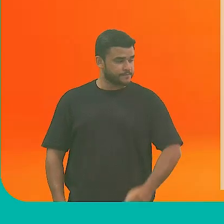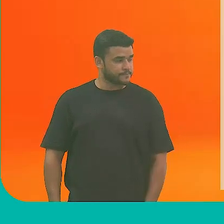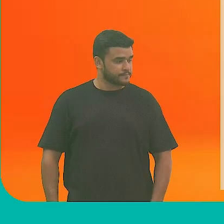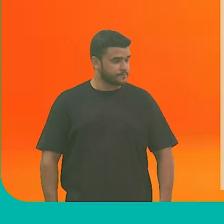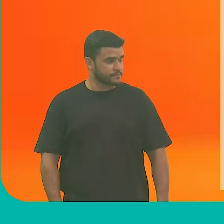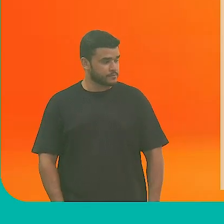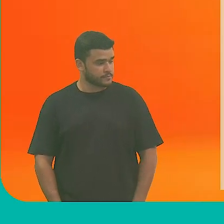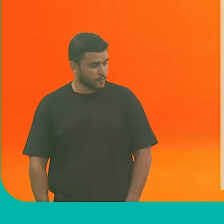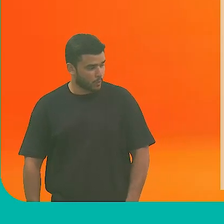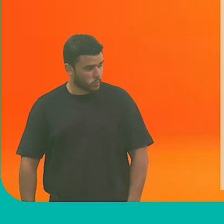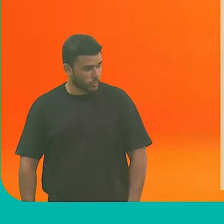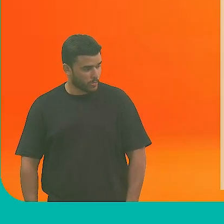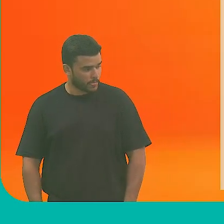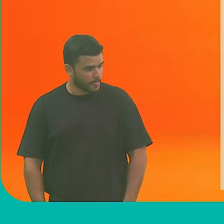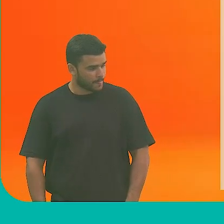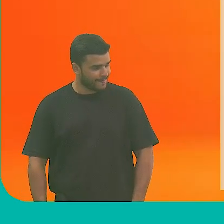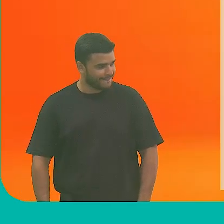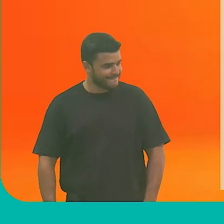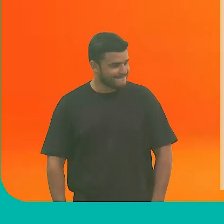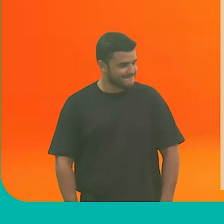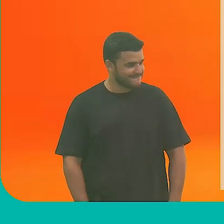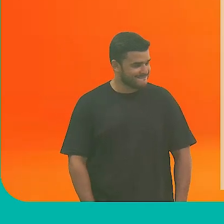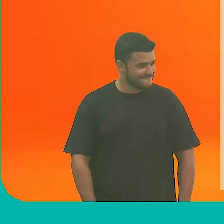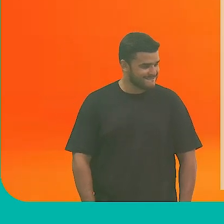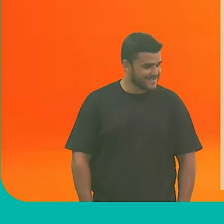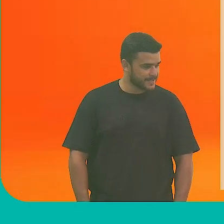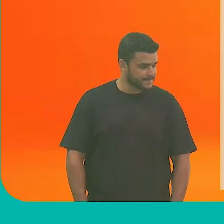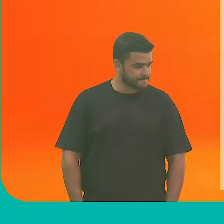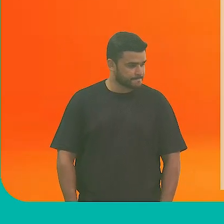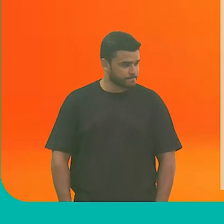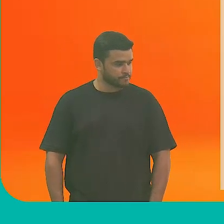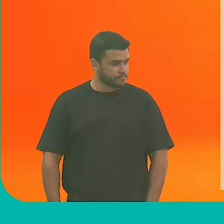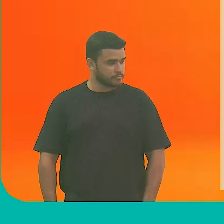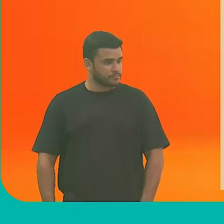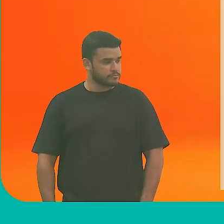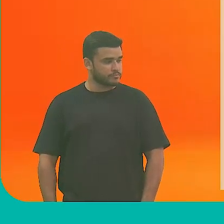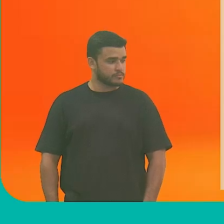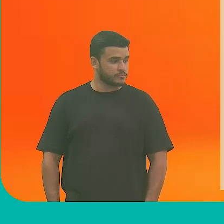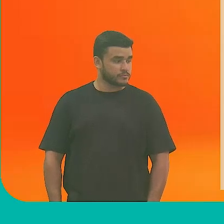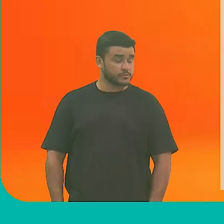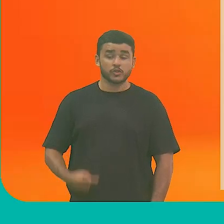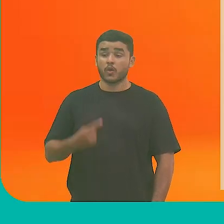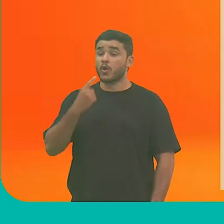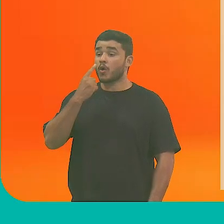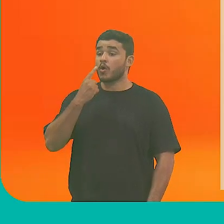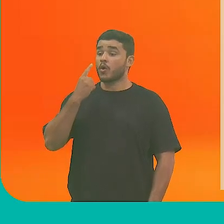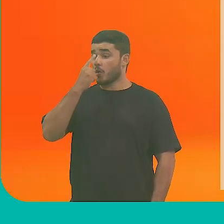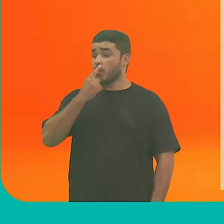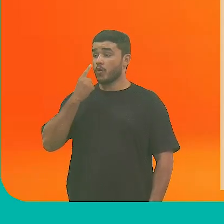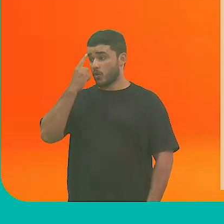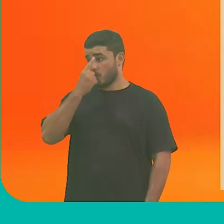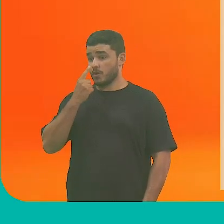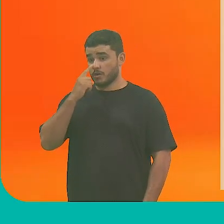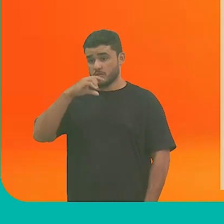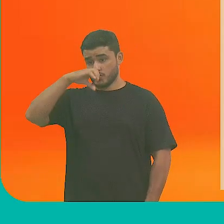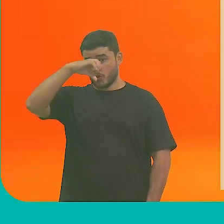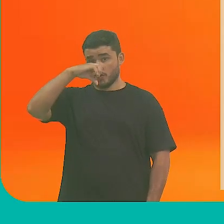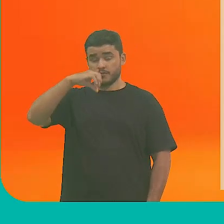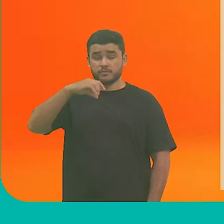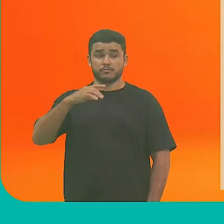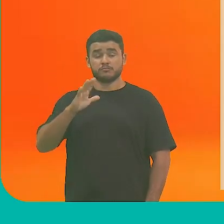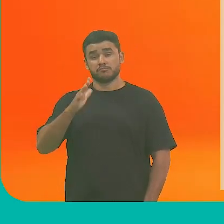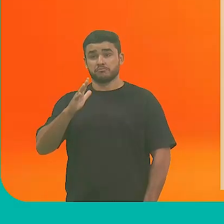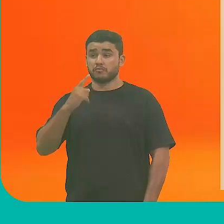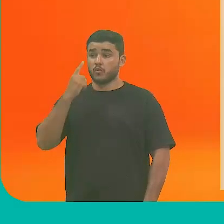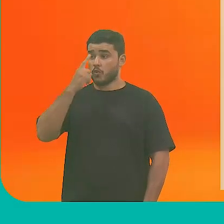de 9 até o quê? Até 16 horas. Eu vou olhar hora a hora.